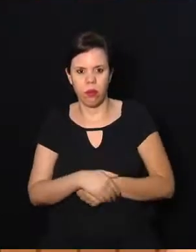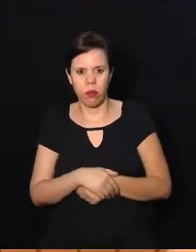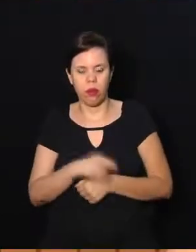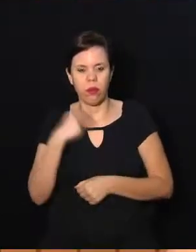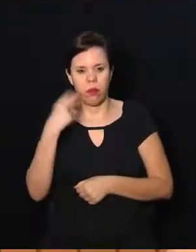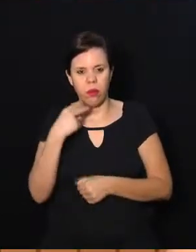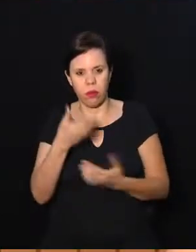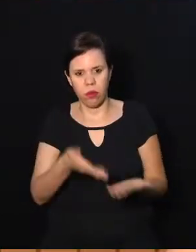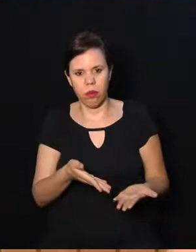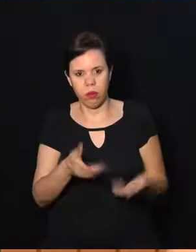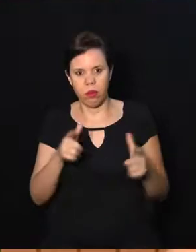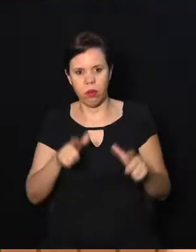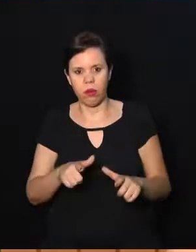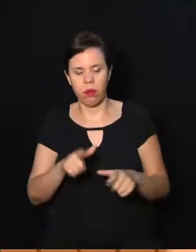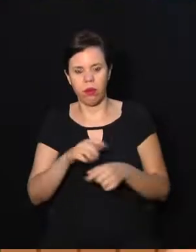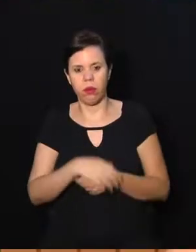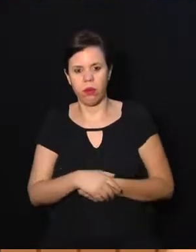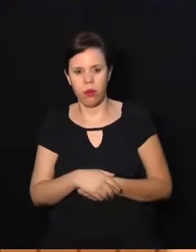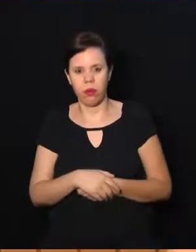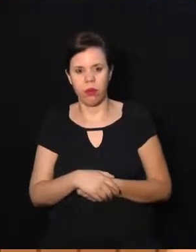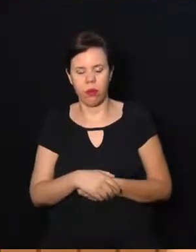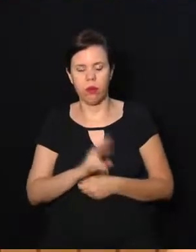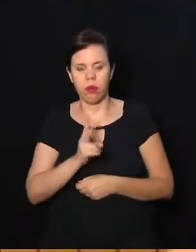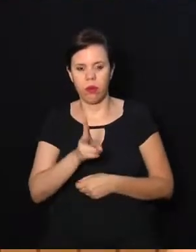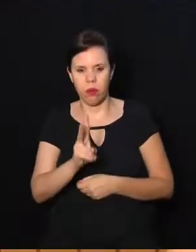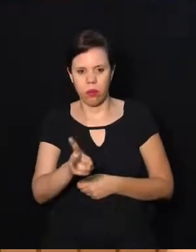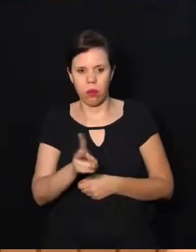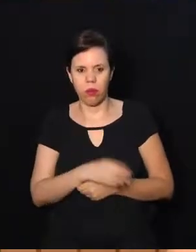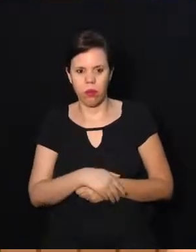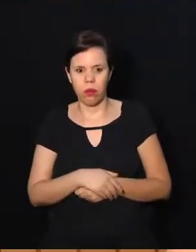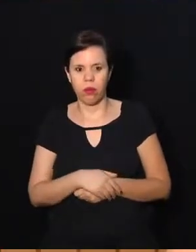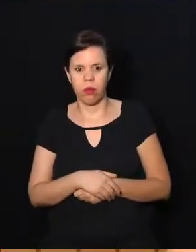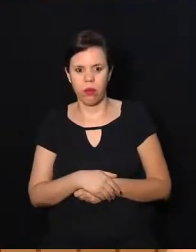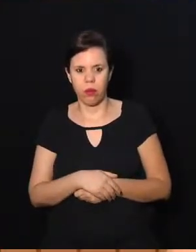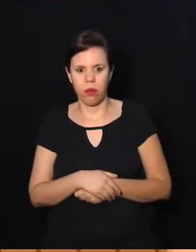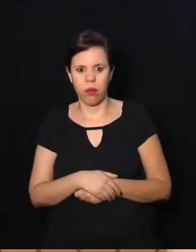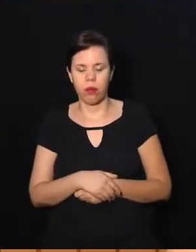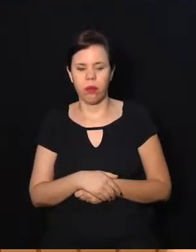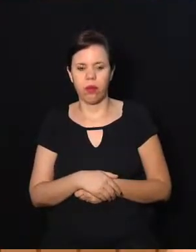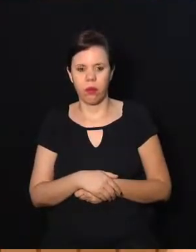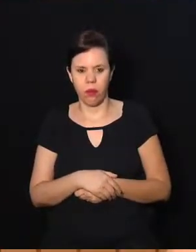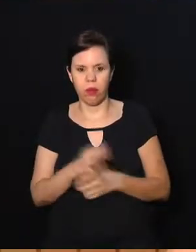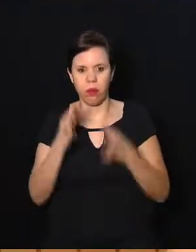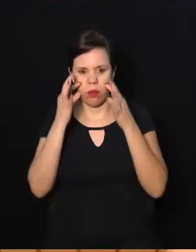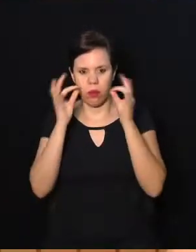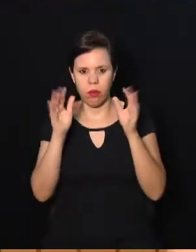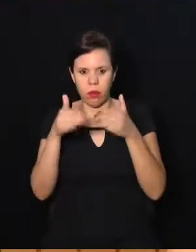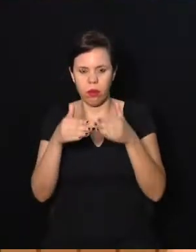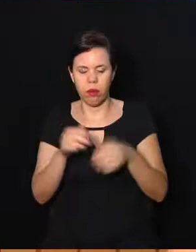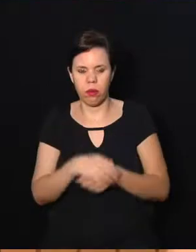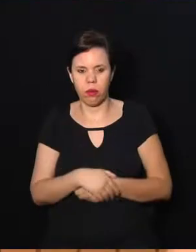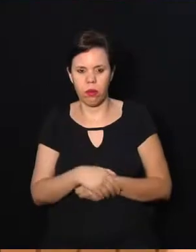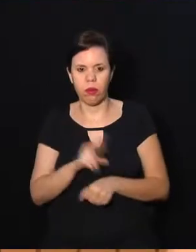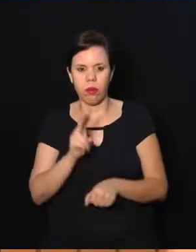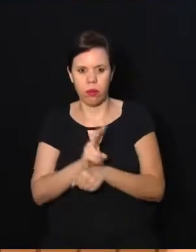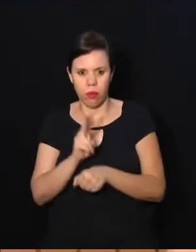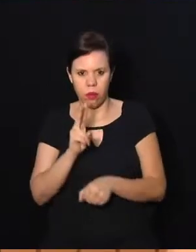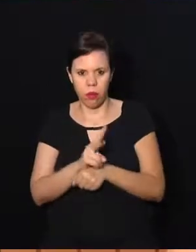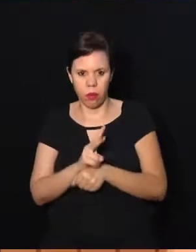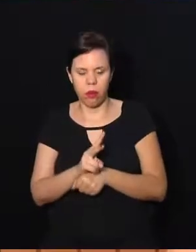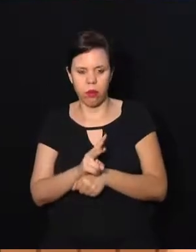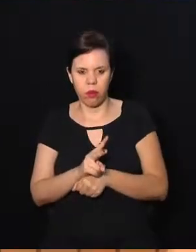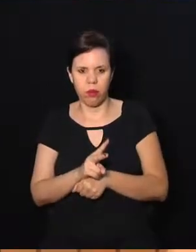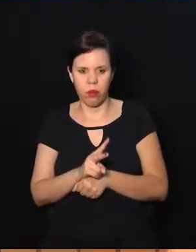vereador aqui nessa casa sempre está bem centrado na questão de proteger o